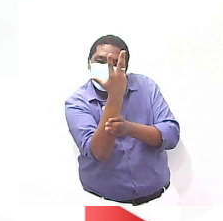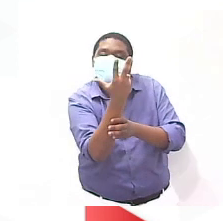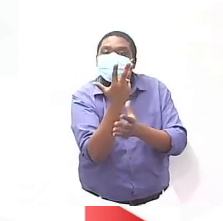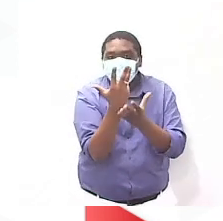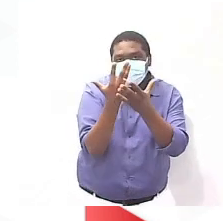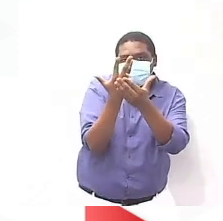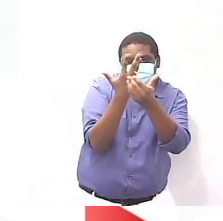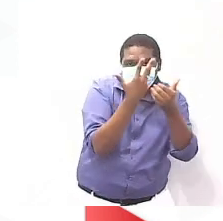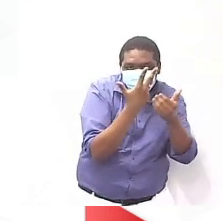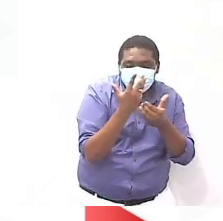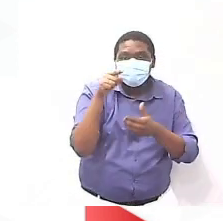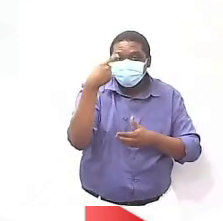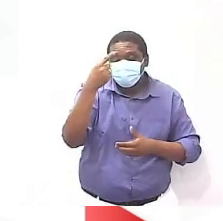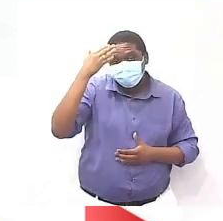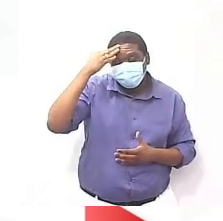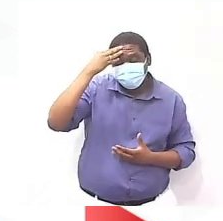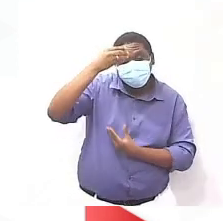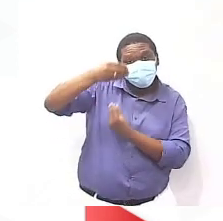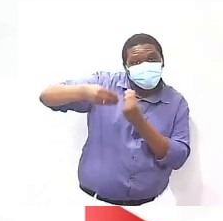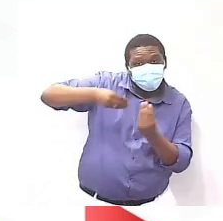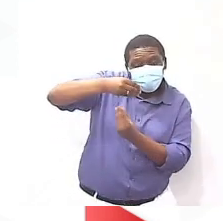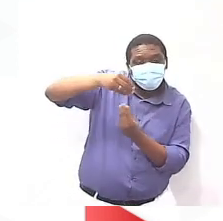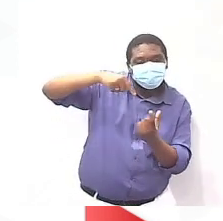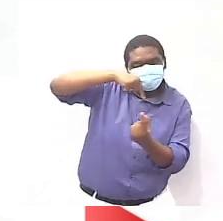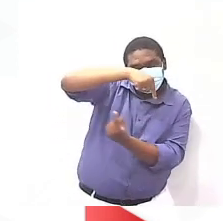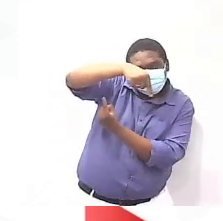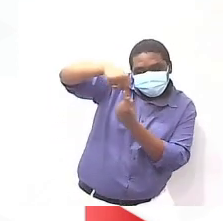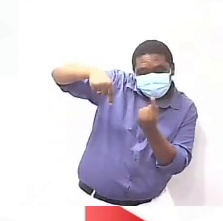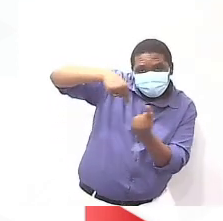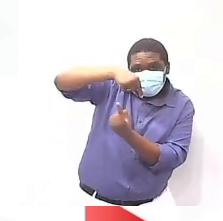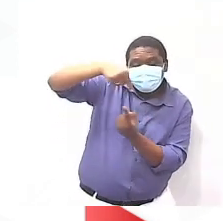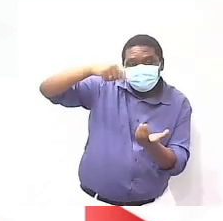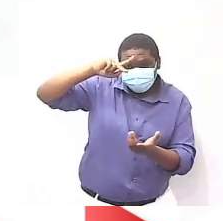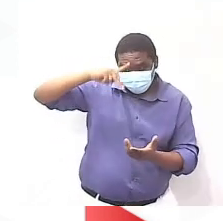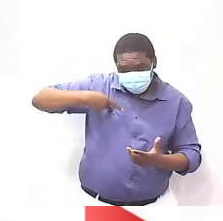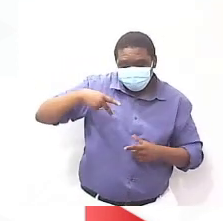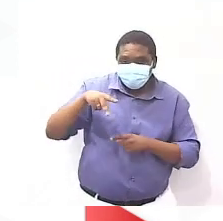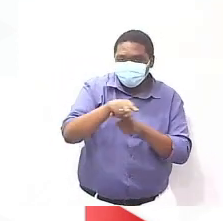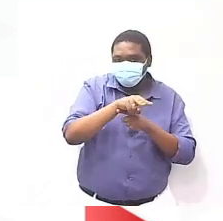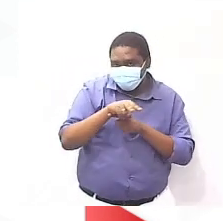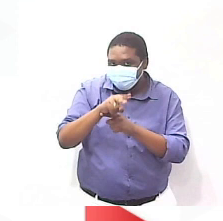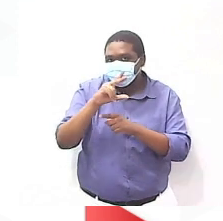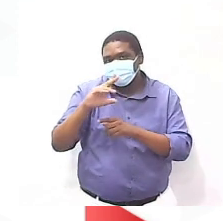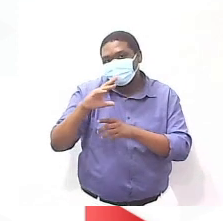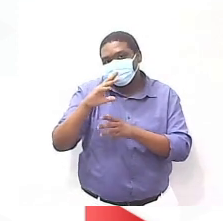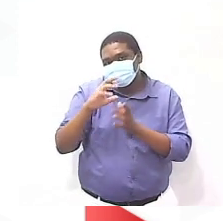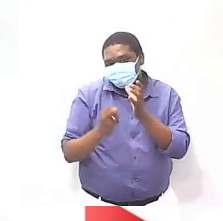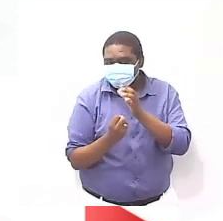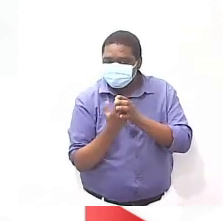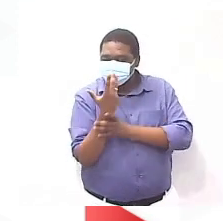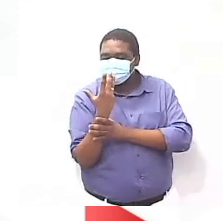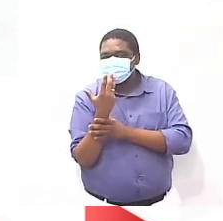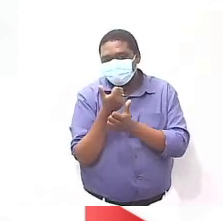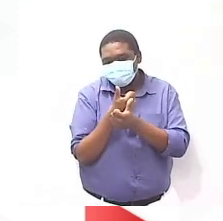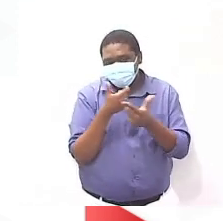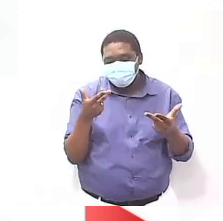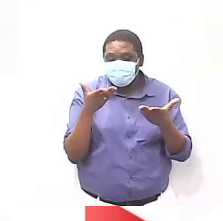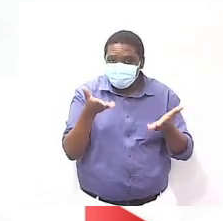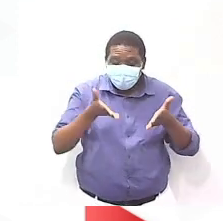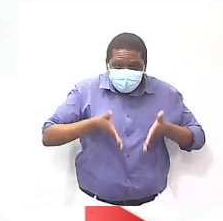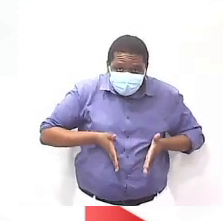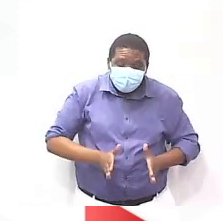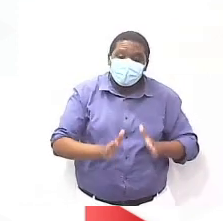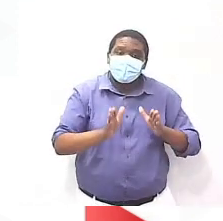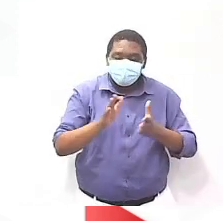ciclo dessa procria, dessa cria dos cereais, ou seja, né, do nascimento